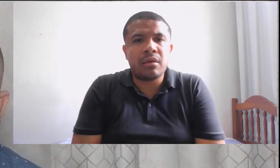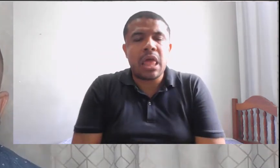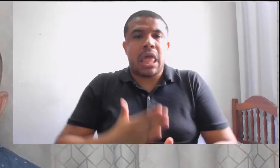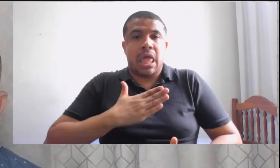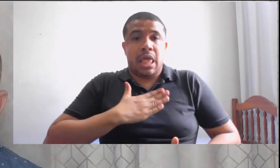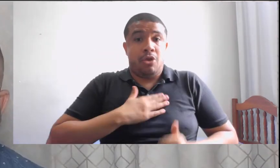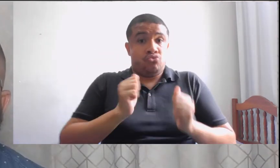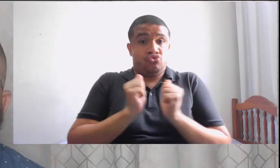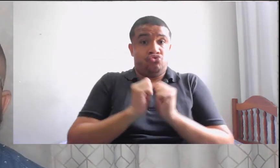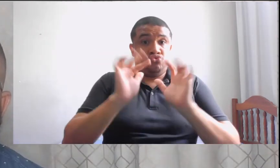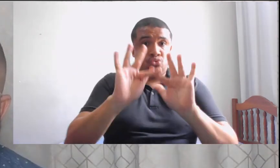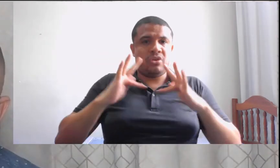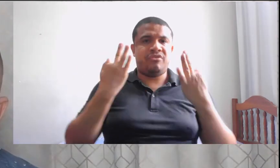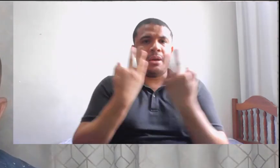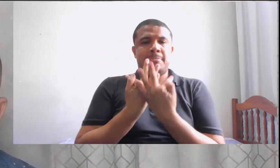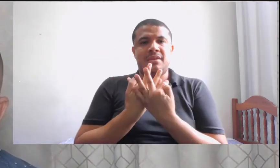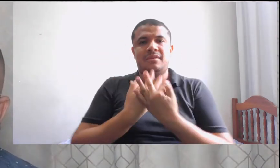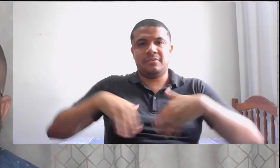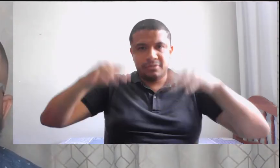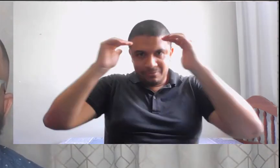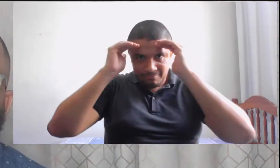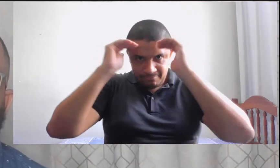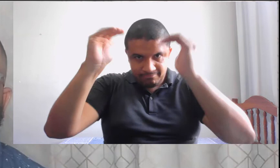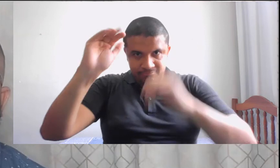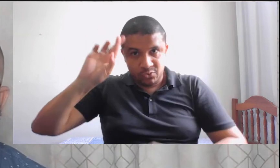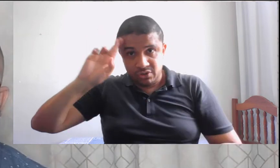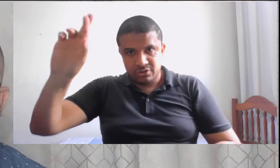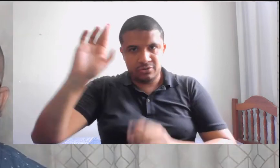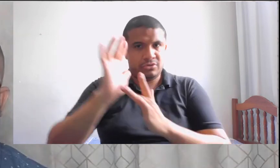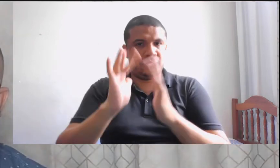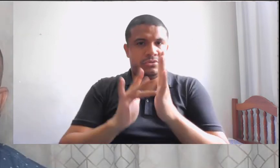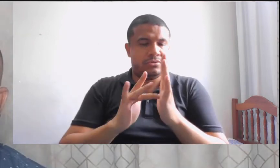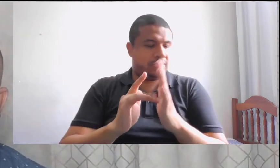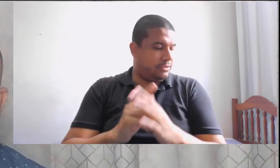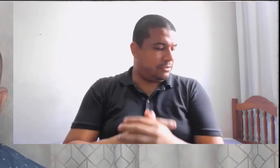Eu e a minha casa servimos ao Senhor.